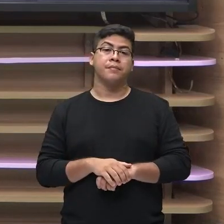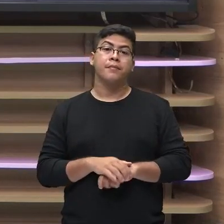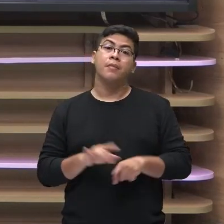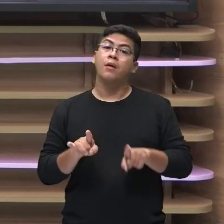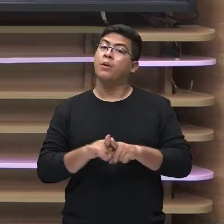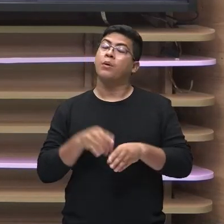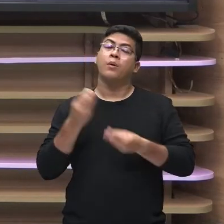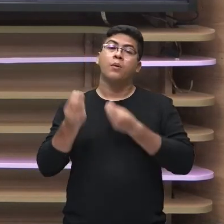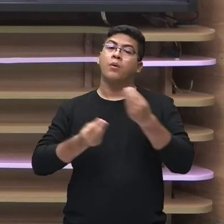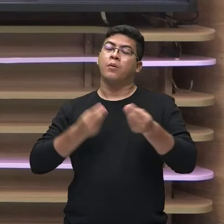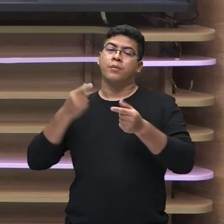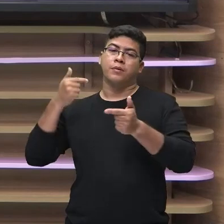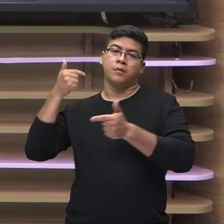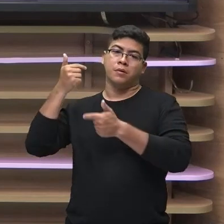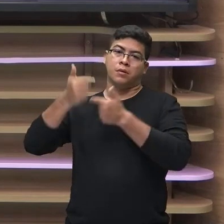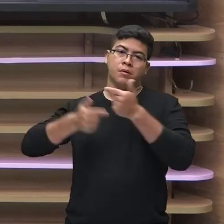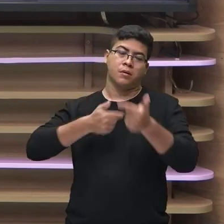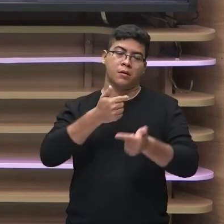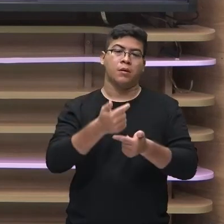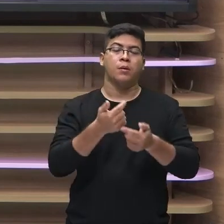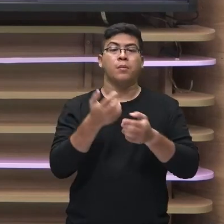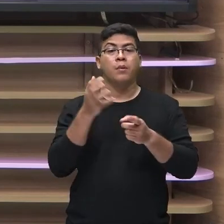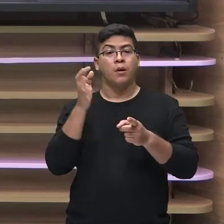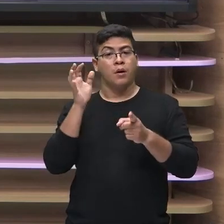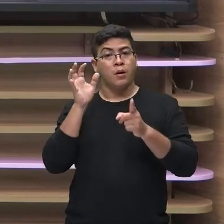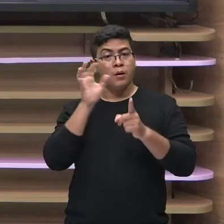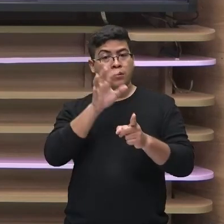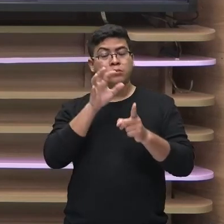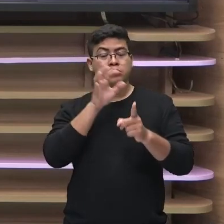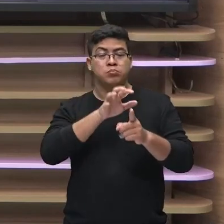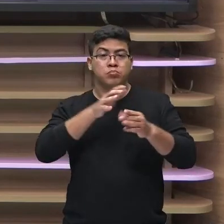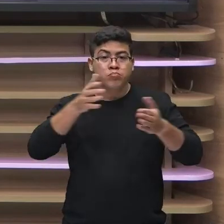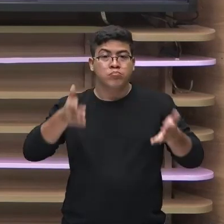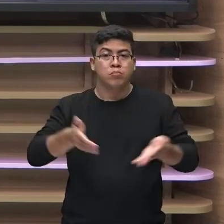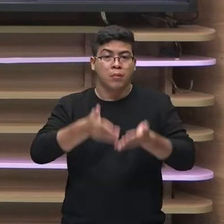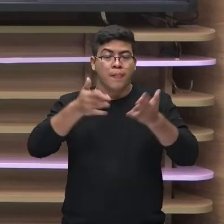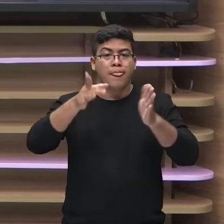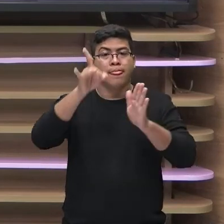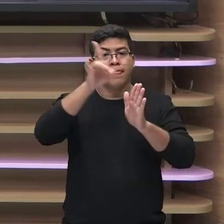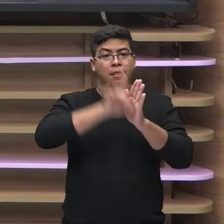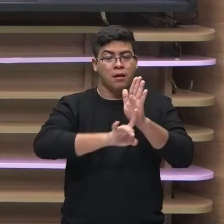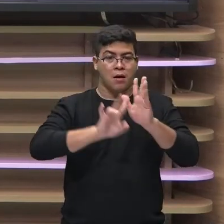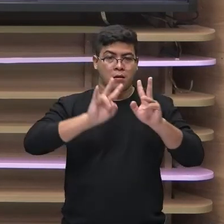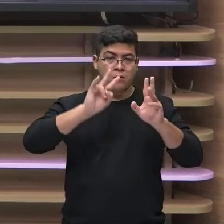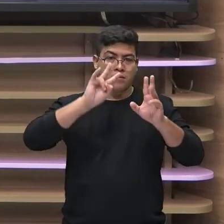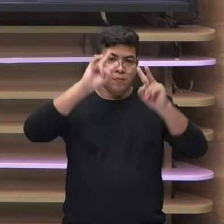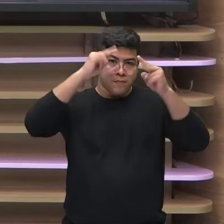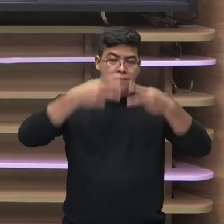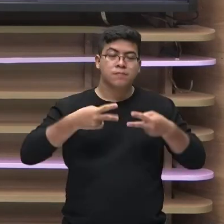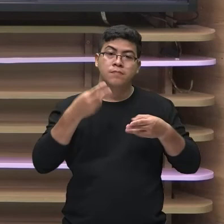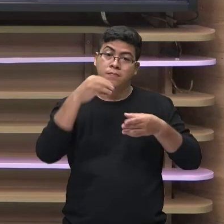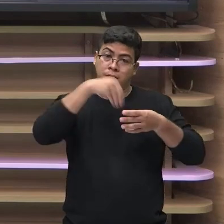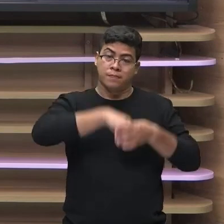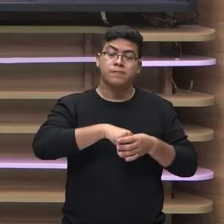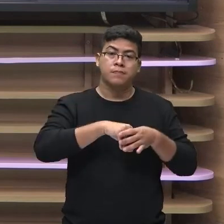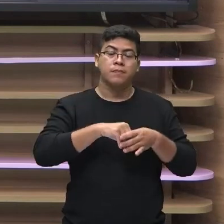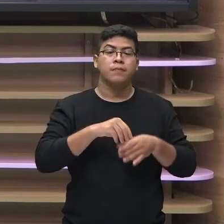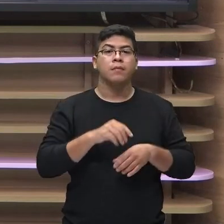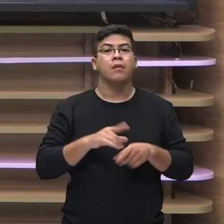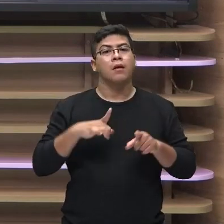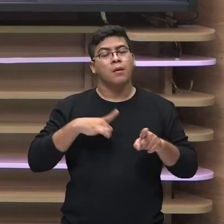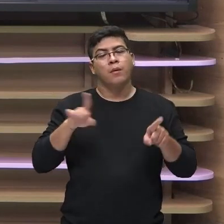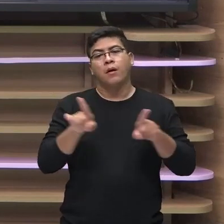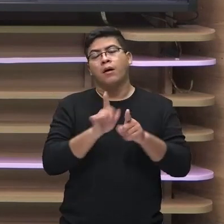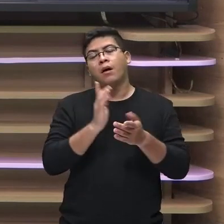tradições religiosas elas podem contribuir nesse terreno dos direitos humanos. Vimos também alguns valores